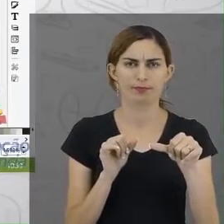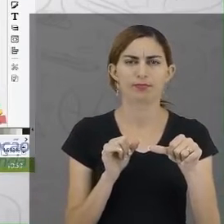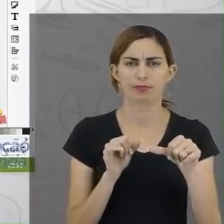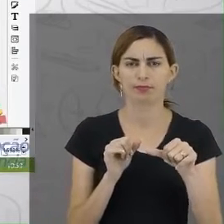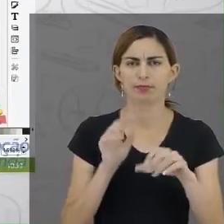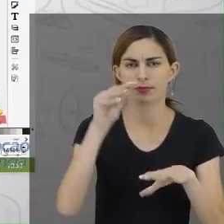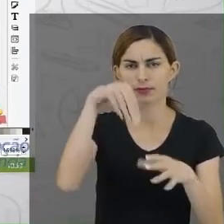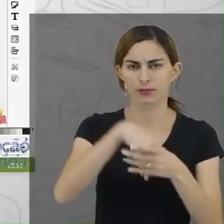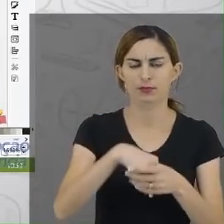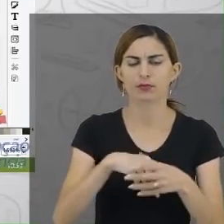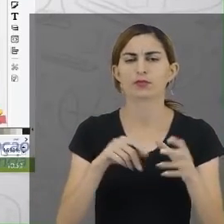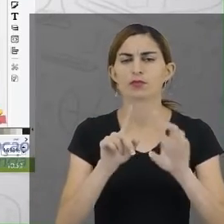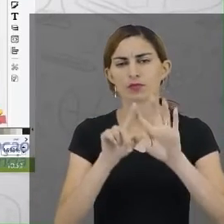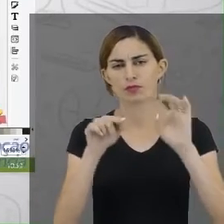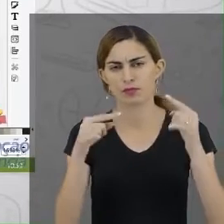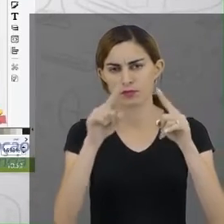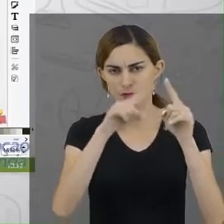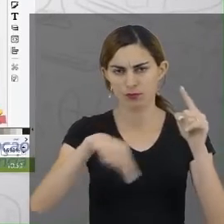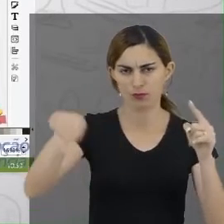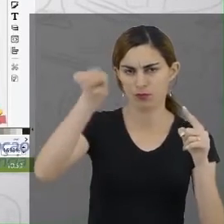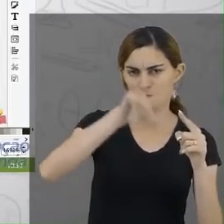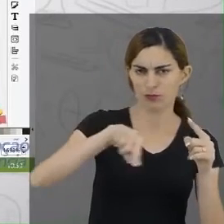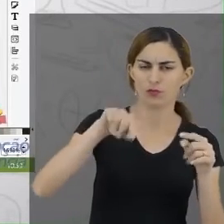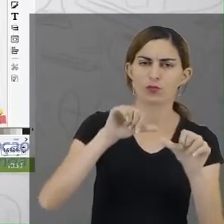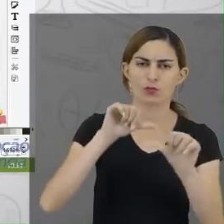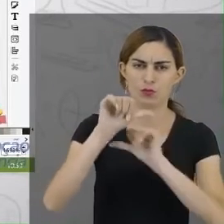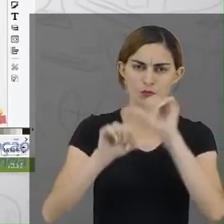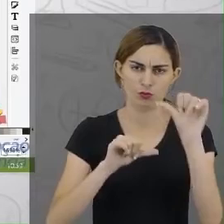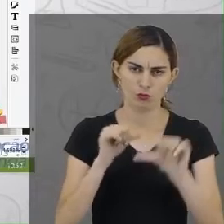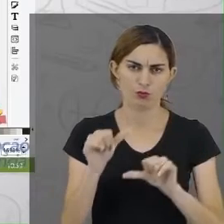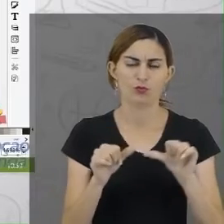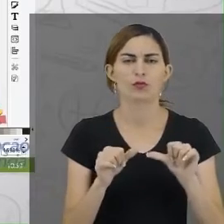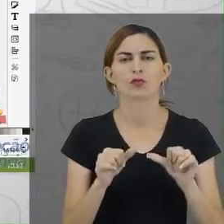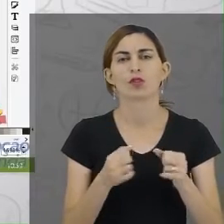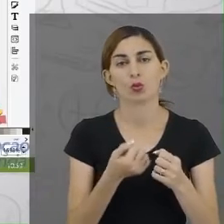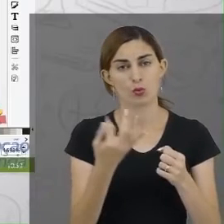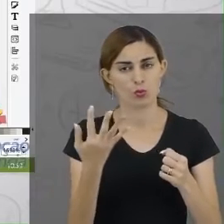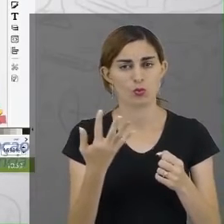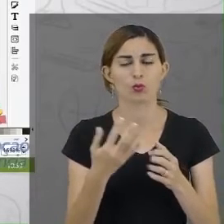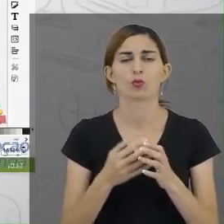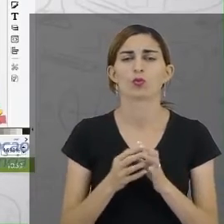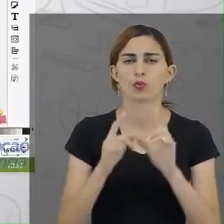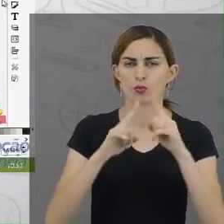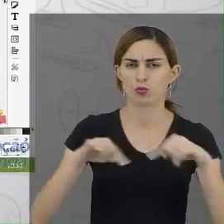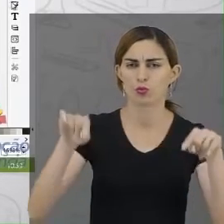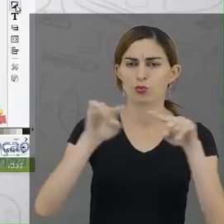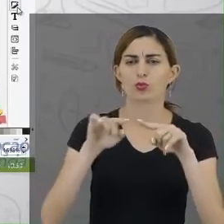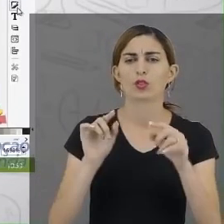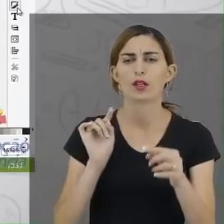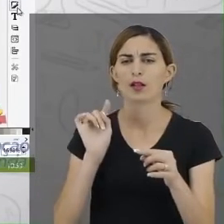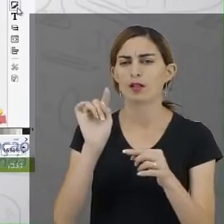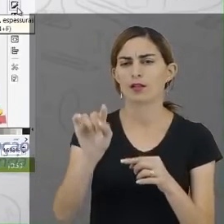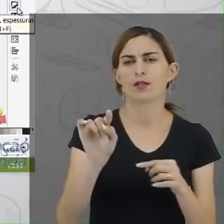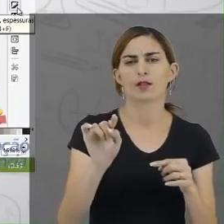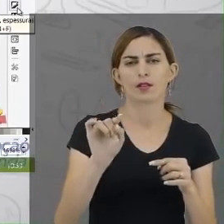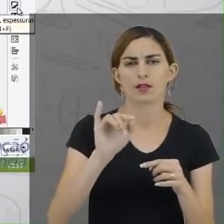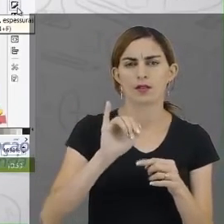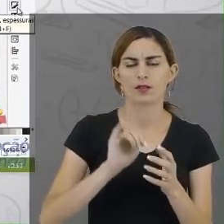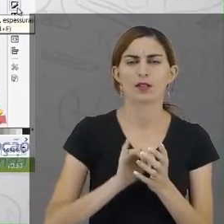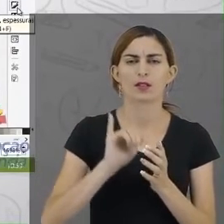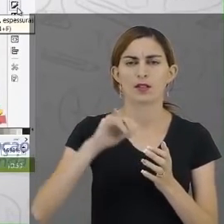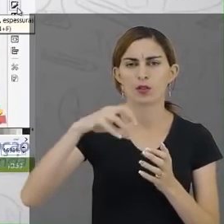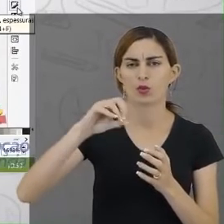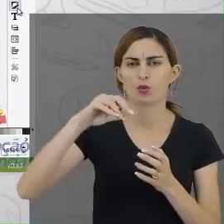o preenchimento, tanto de a cor de fundo, quanto do círculo, quanto a cor de contorno, vamos clicar